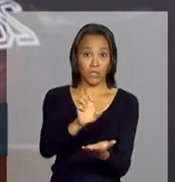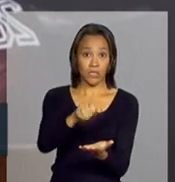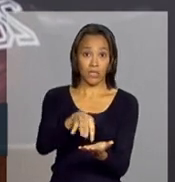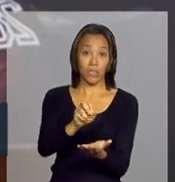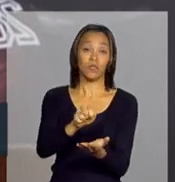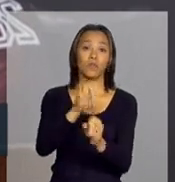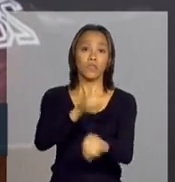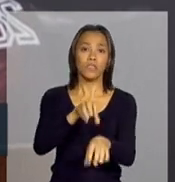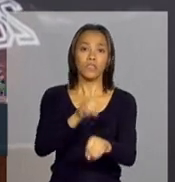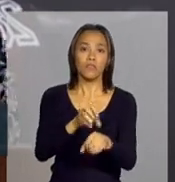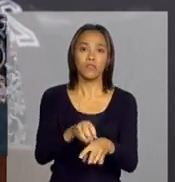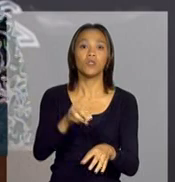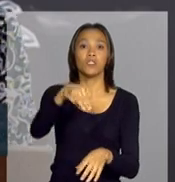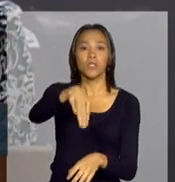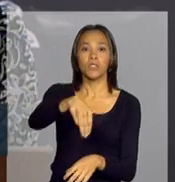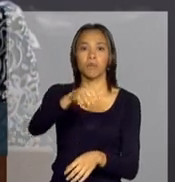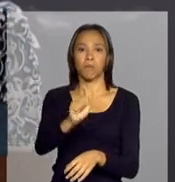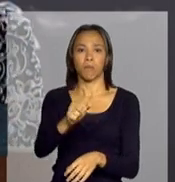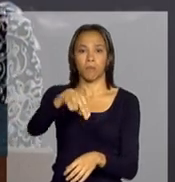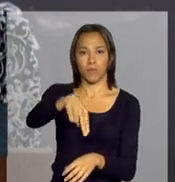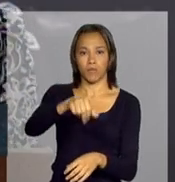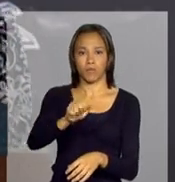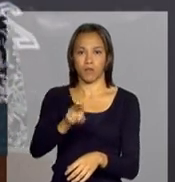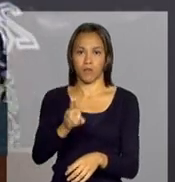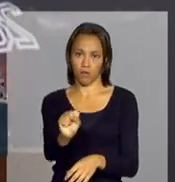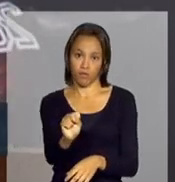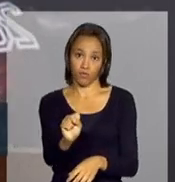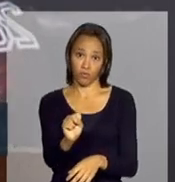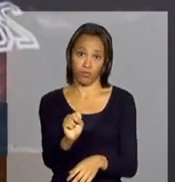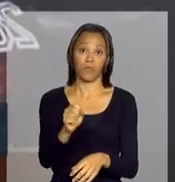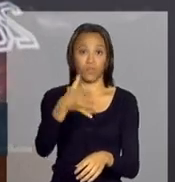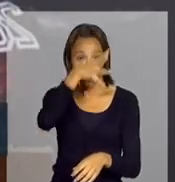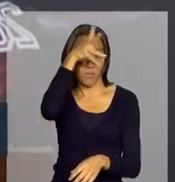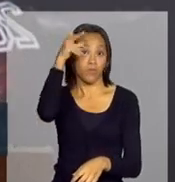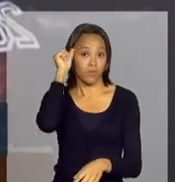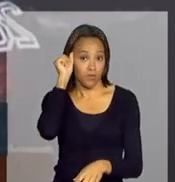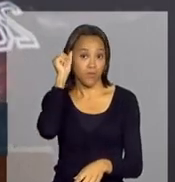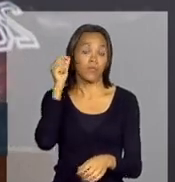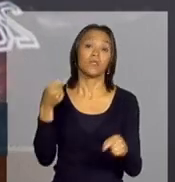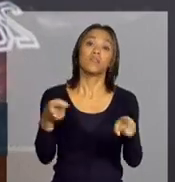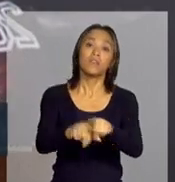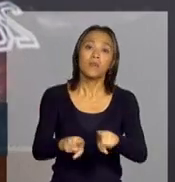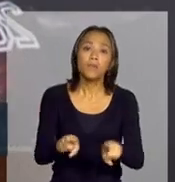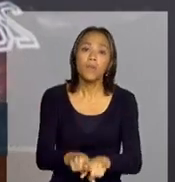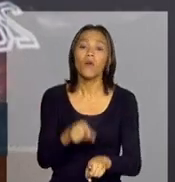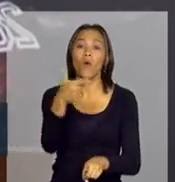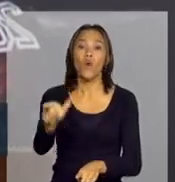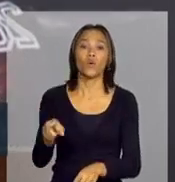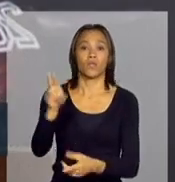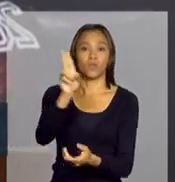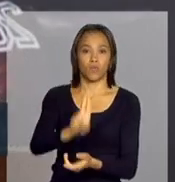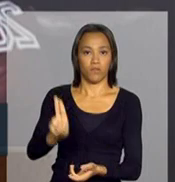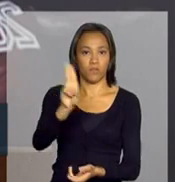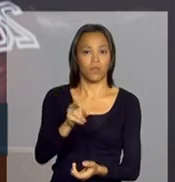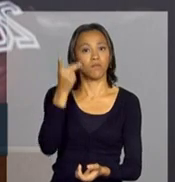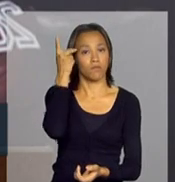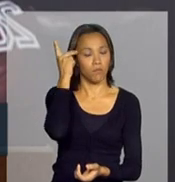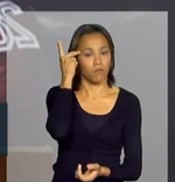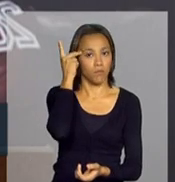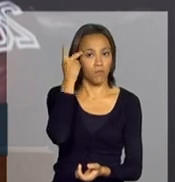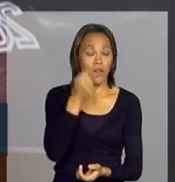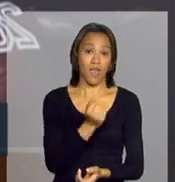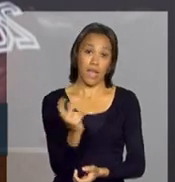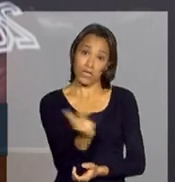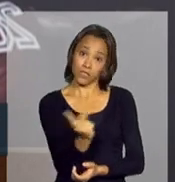de Manaus da nossa do nosso Amazonas e pela Universidade de São Paulo